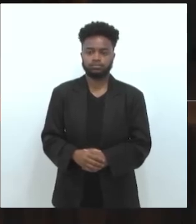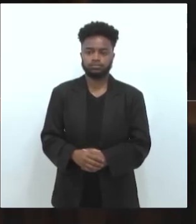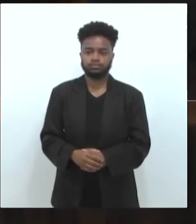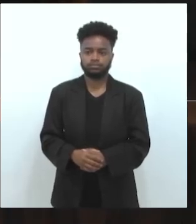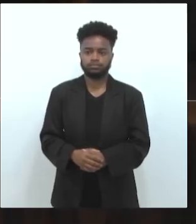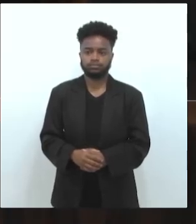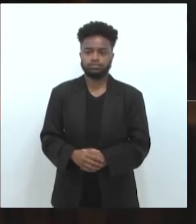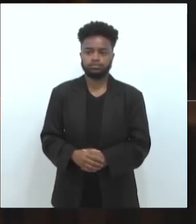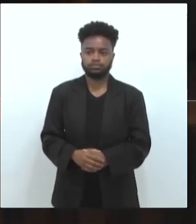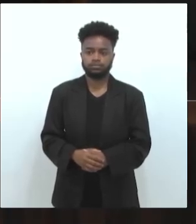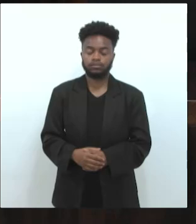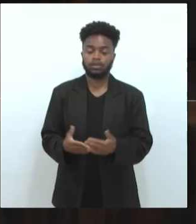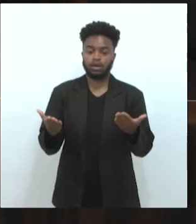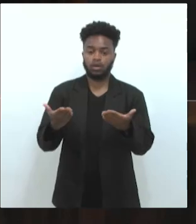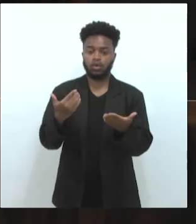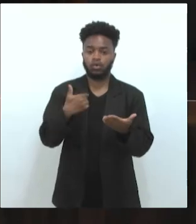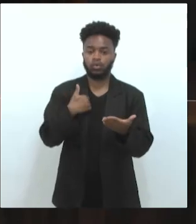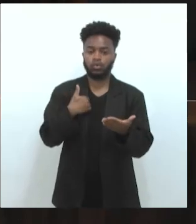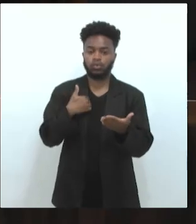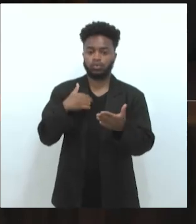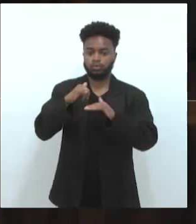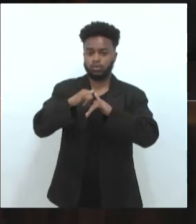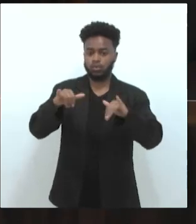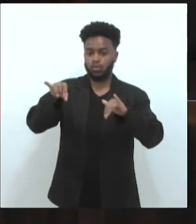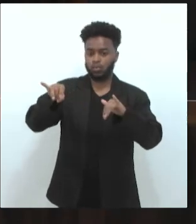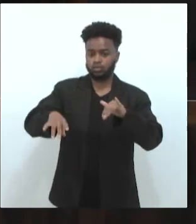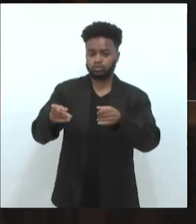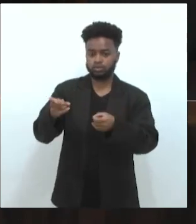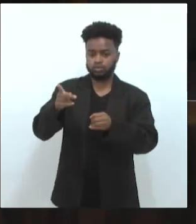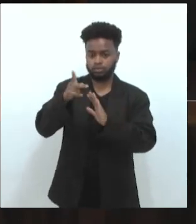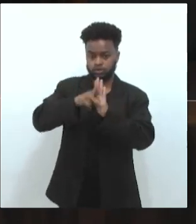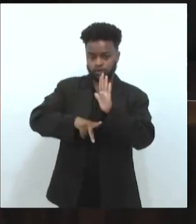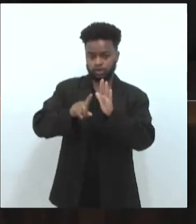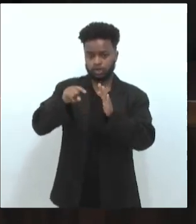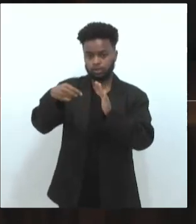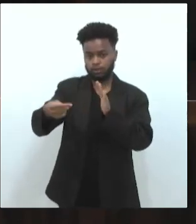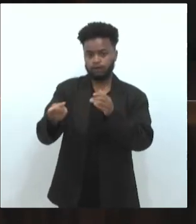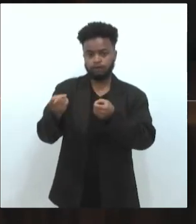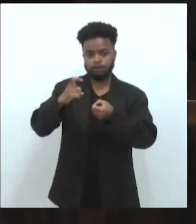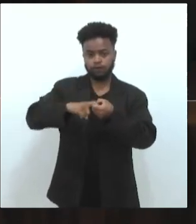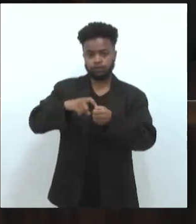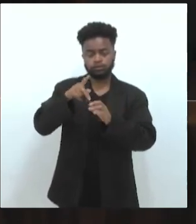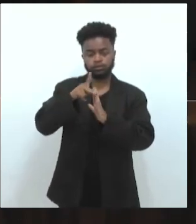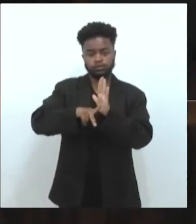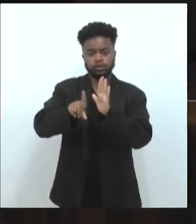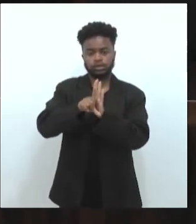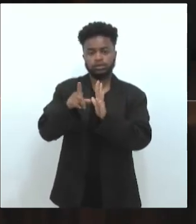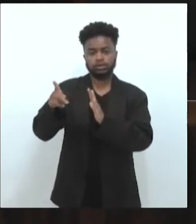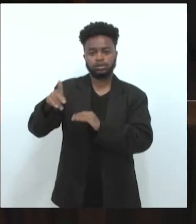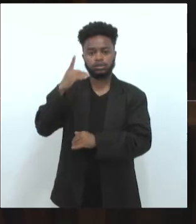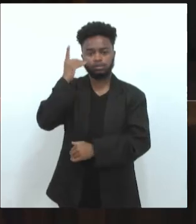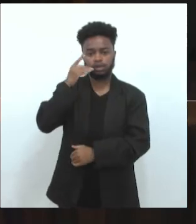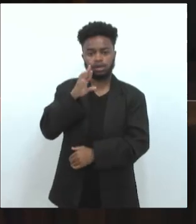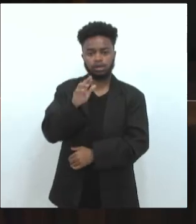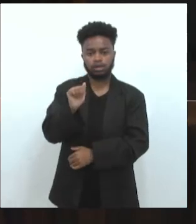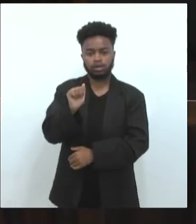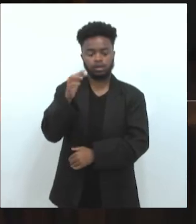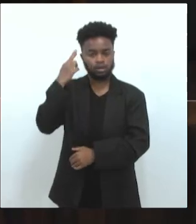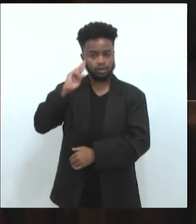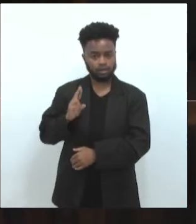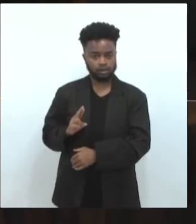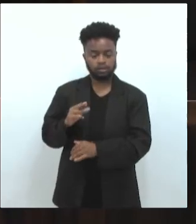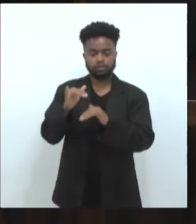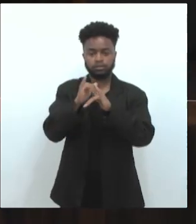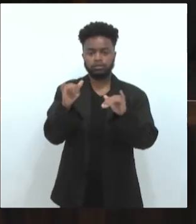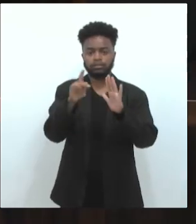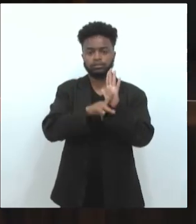Eu vou cantar aqui o último projeto e retorno ao projeto da deputada Renata Souza. Anuncio o projeto de